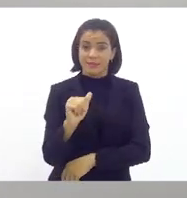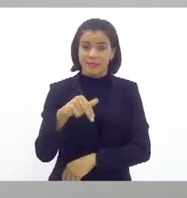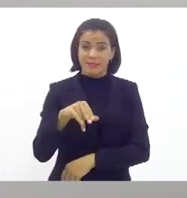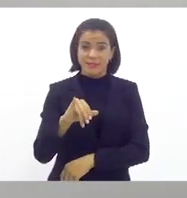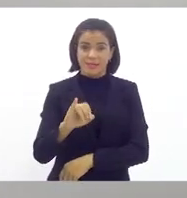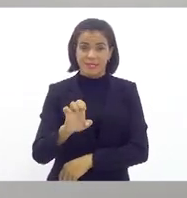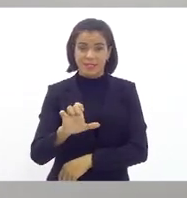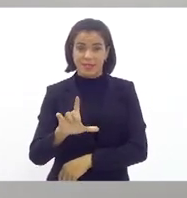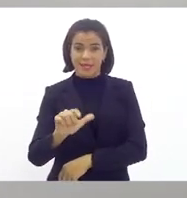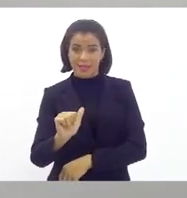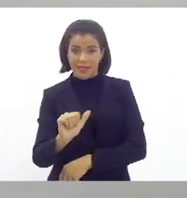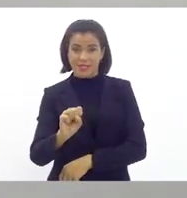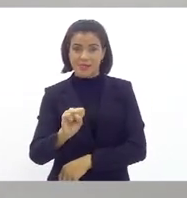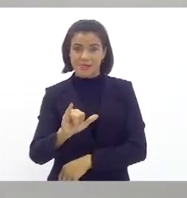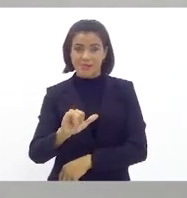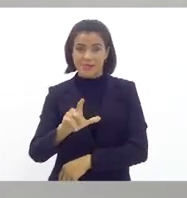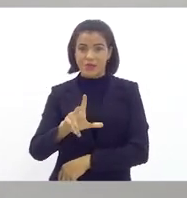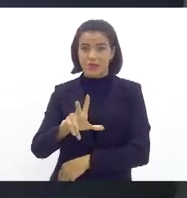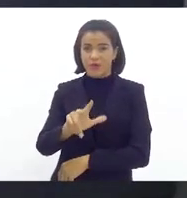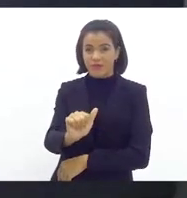Daniela da Silva Magalhães.